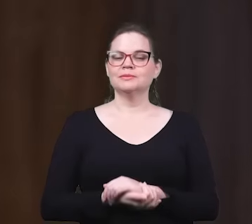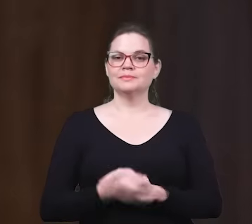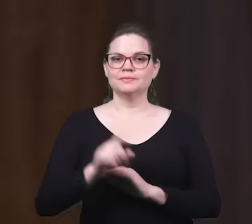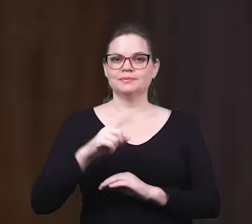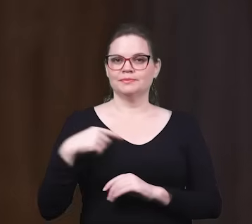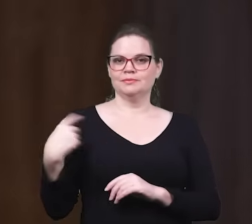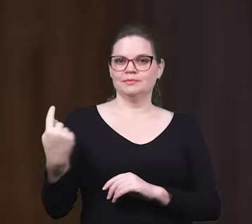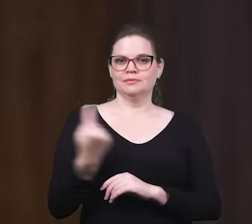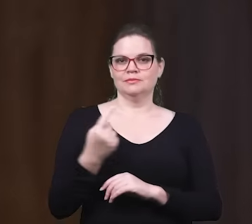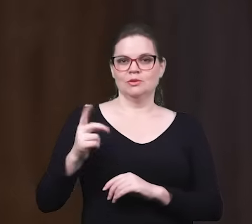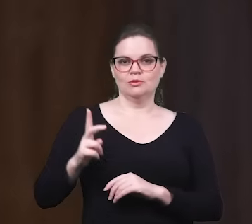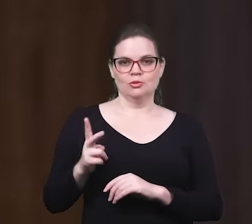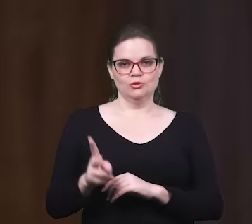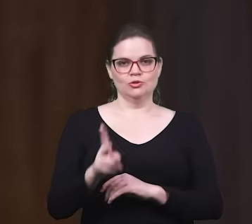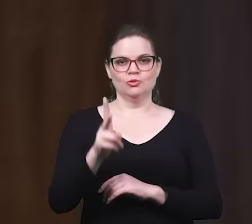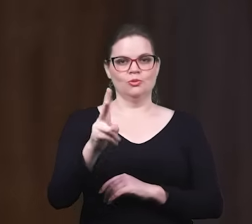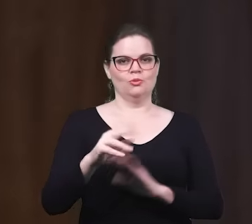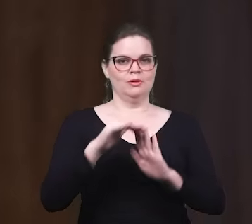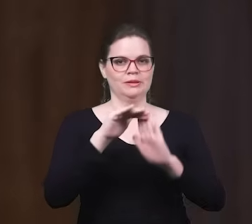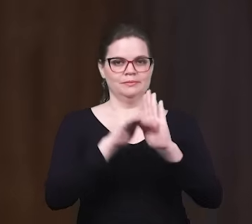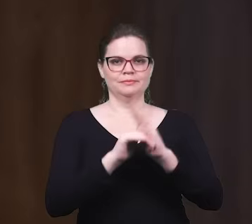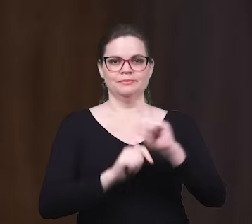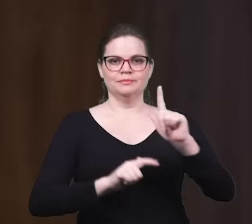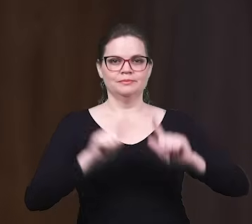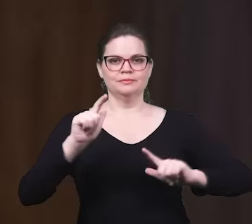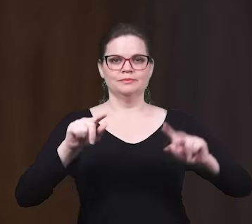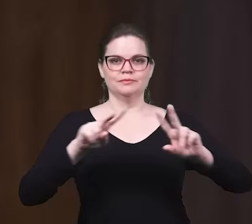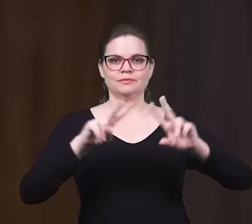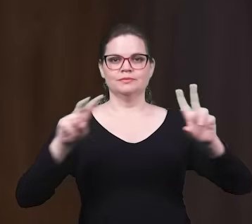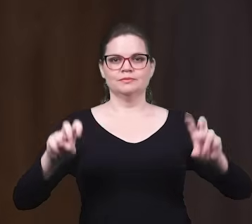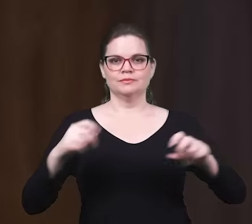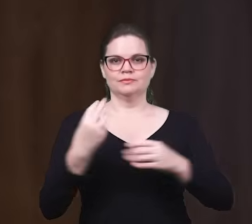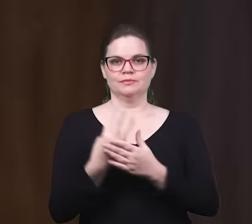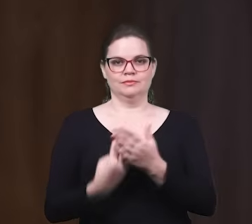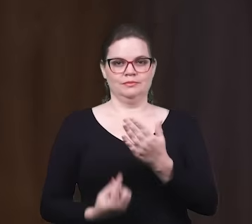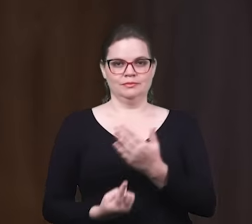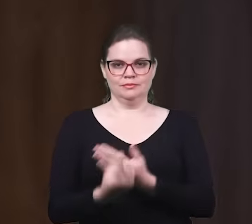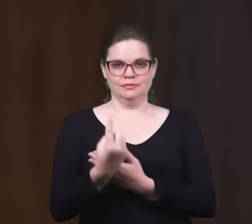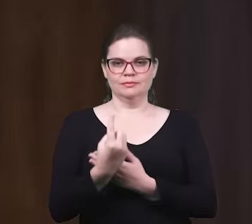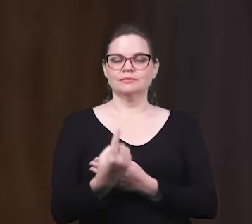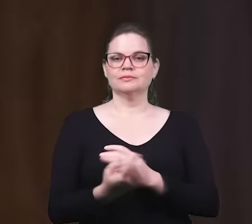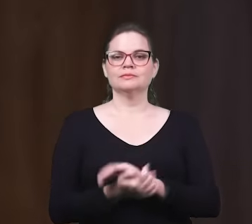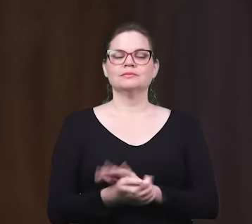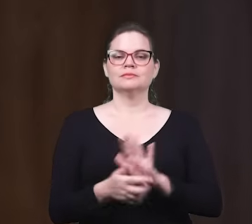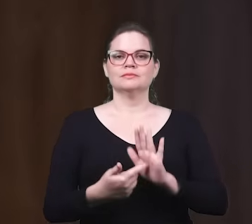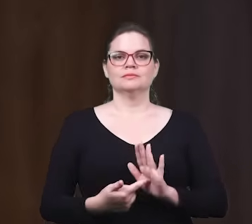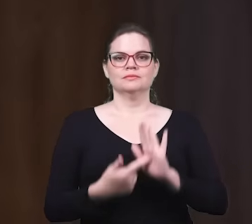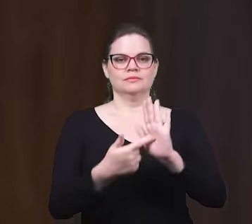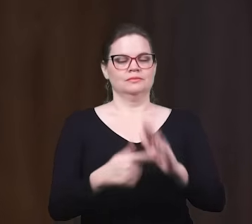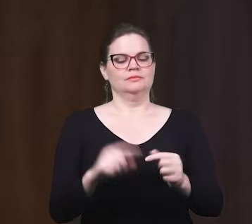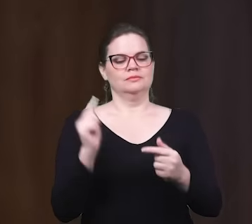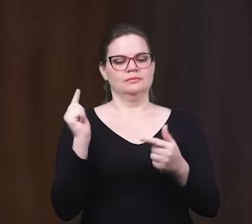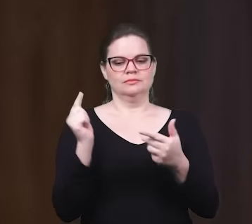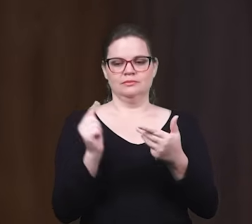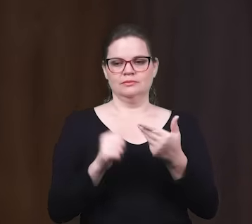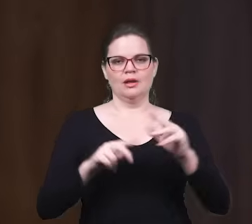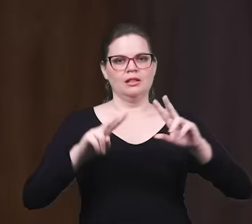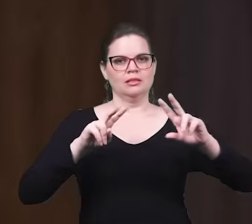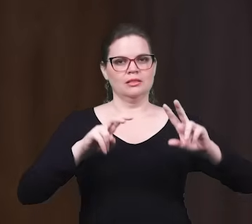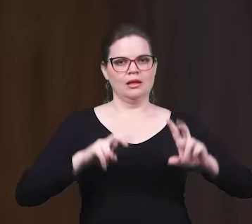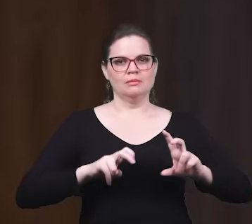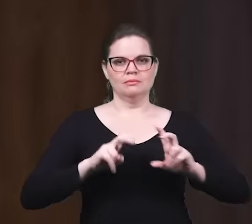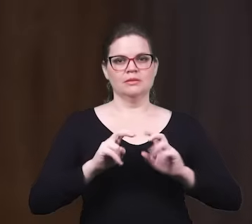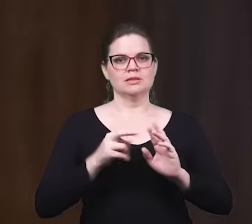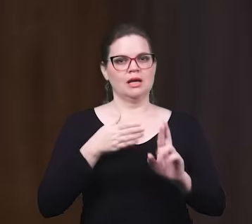dando continuidade a este programa a respeito da Trindade, abordando vários temas na Palavra de